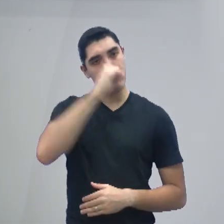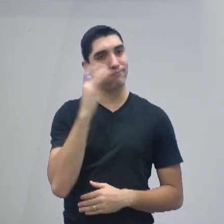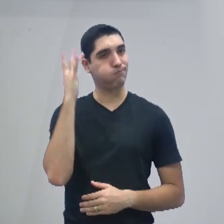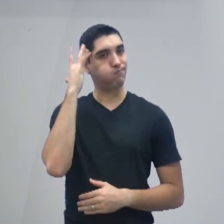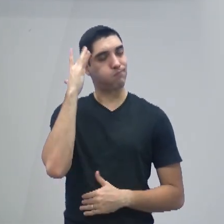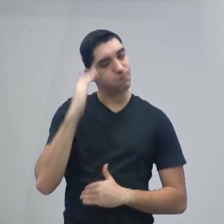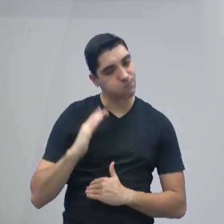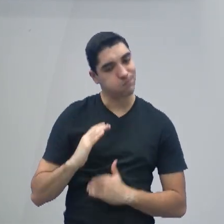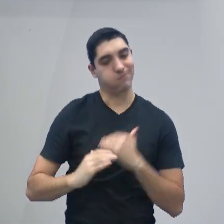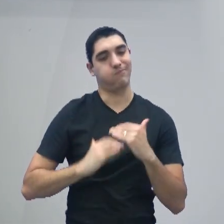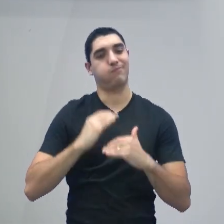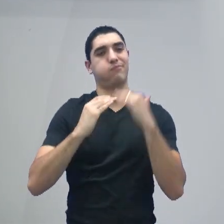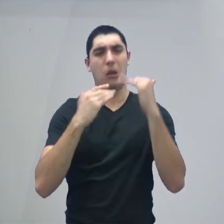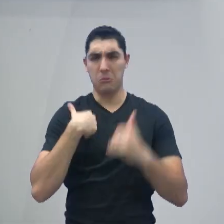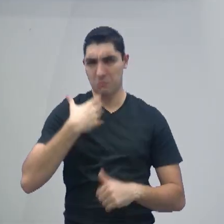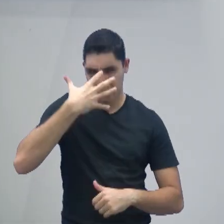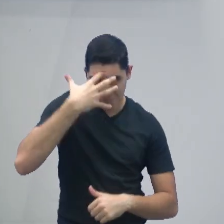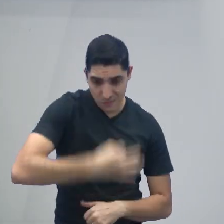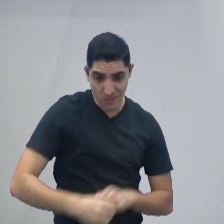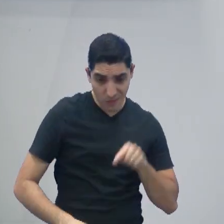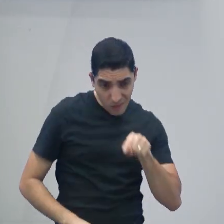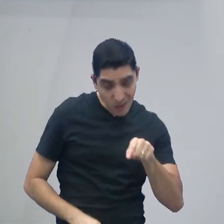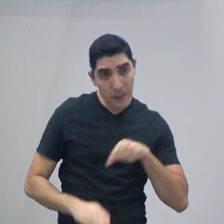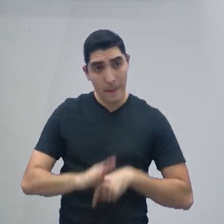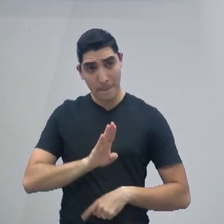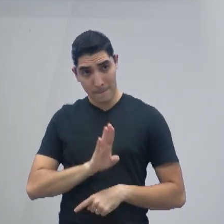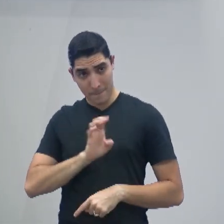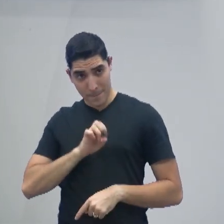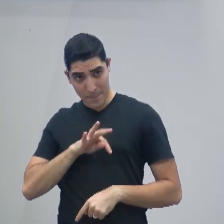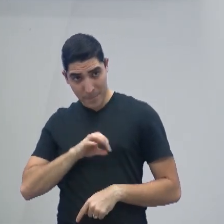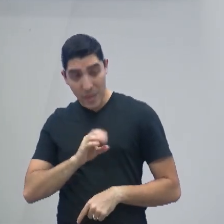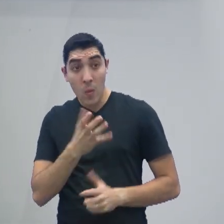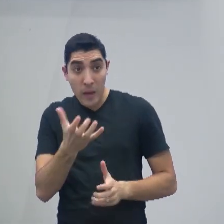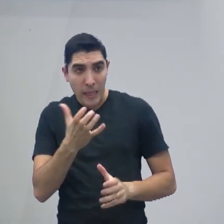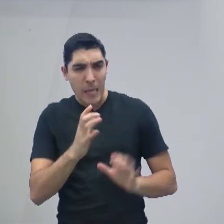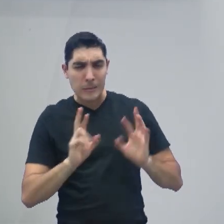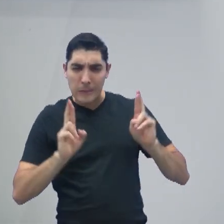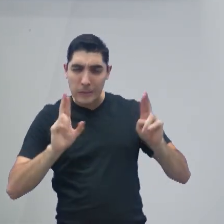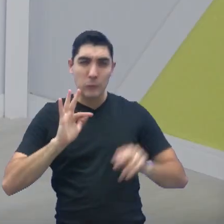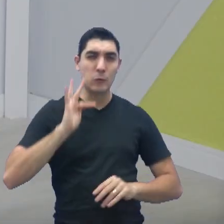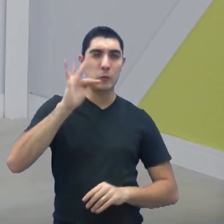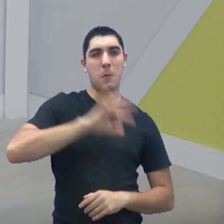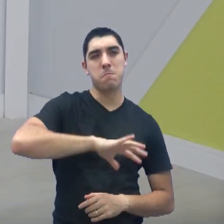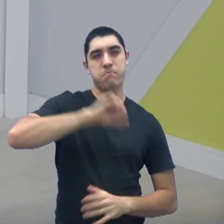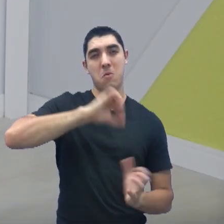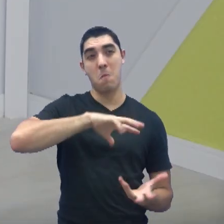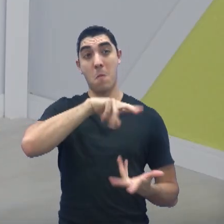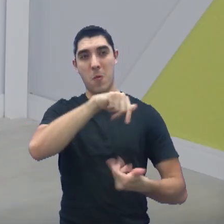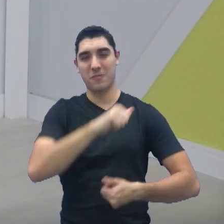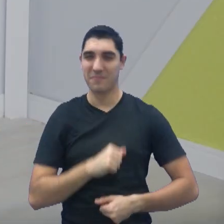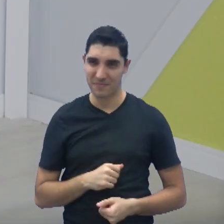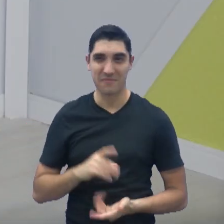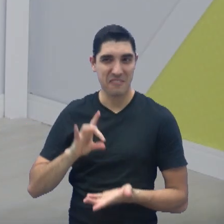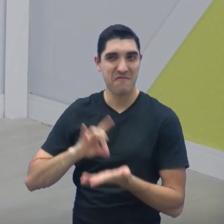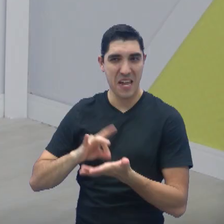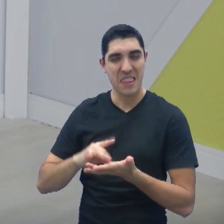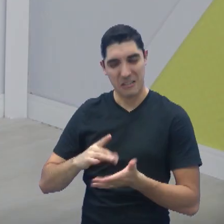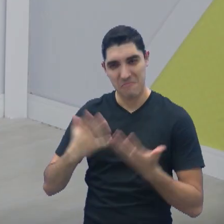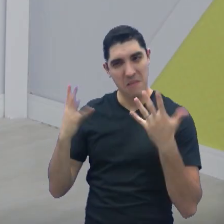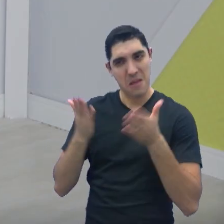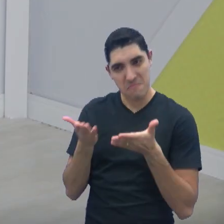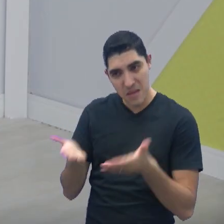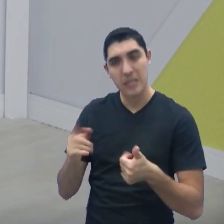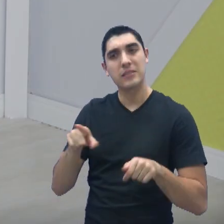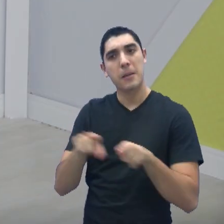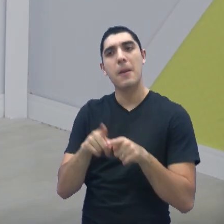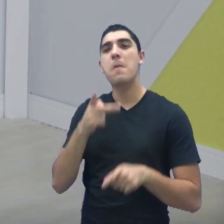não tenho dúvidas que o Bento tá querendo o Mundial e acho que ele vai conseguir nessa batida aí, viu, Vieira? Sem dúvida alguma. Parabéns pro Bento, parabéns pros